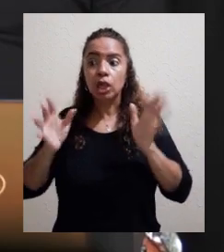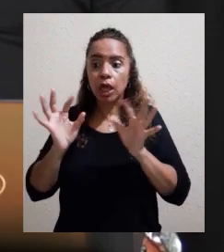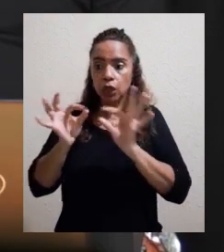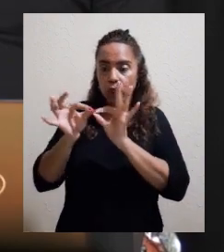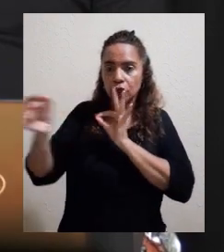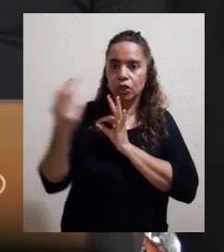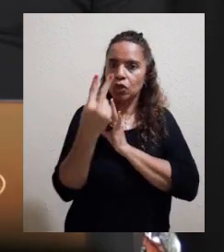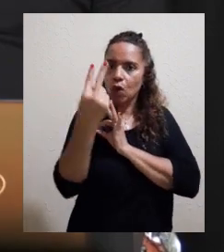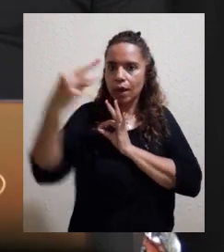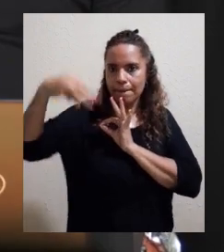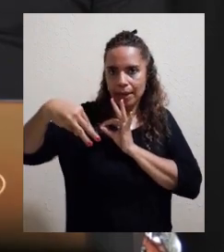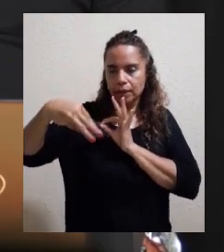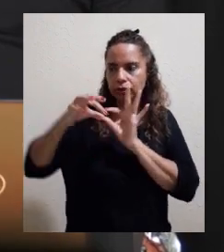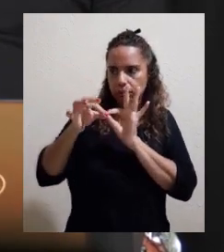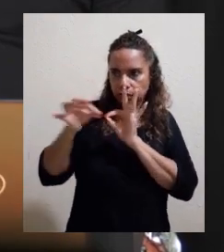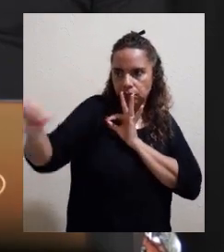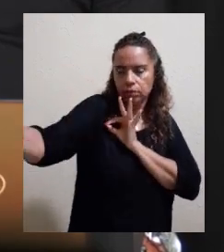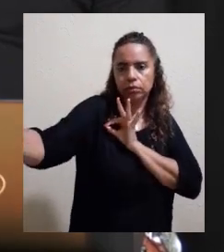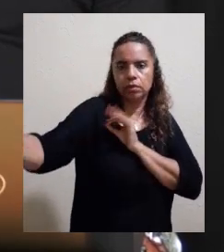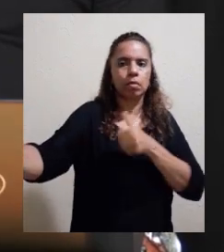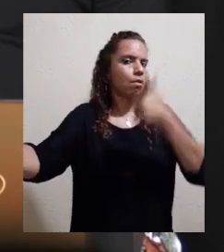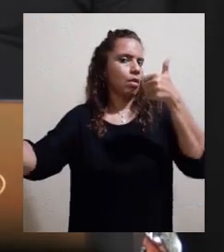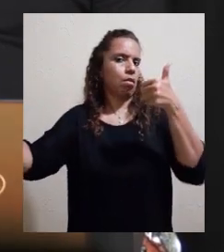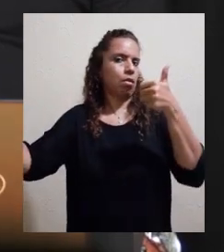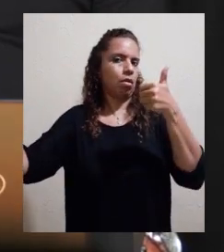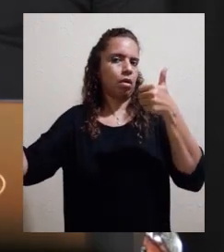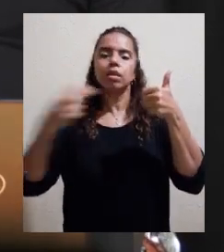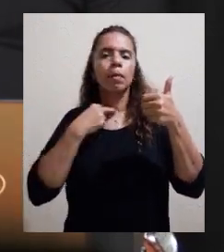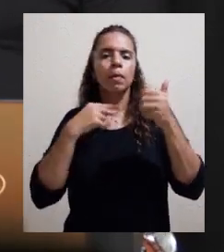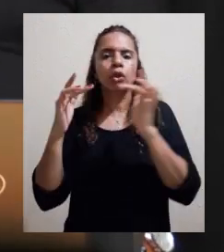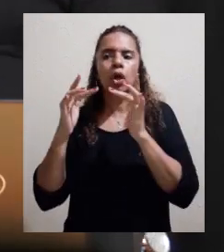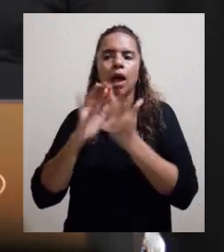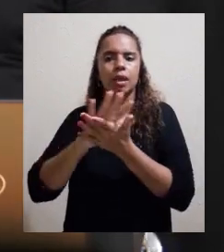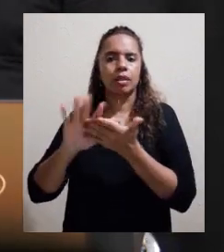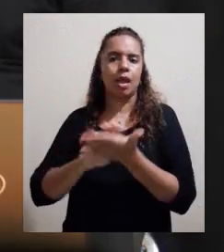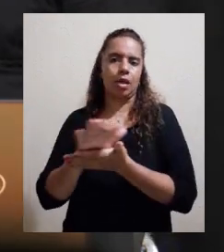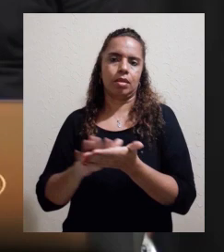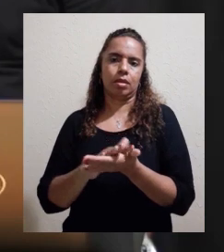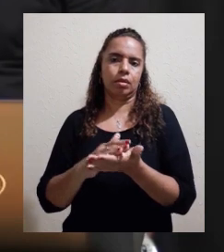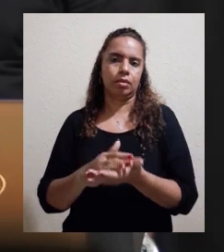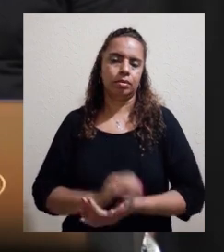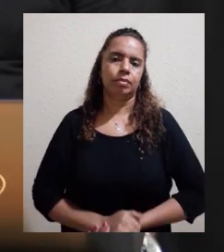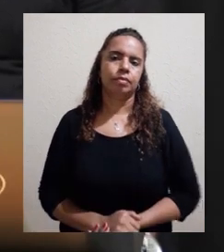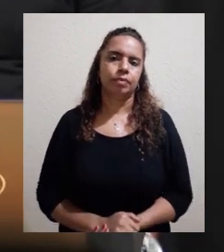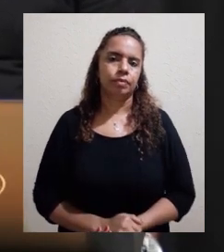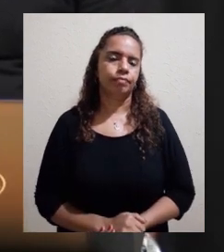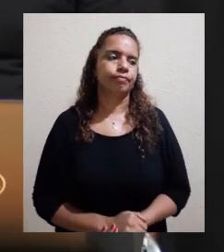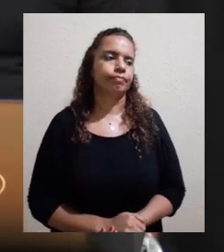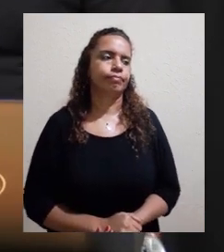higienizadas e ainda a 2 metros de distância de mim e do teu repórter, beleza, sem tocar em nada, tá bom.